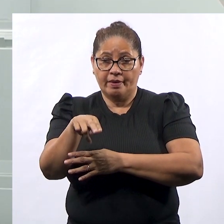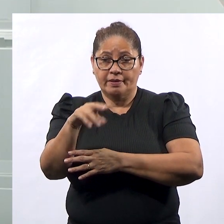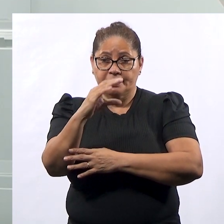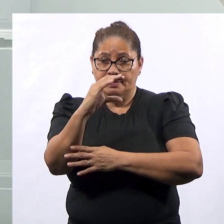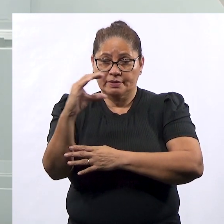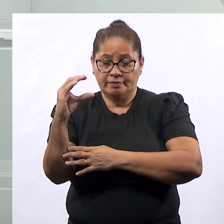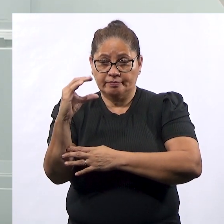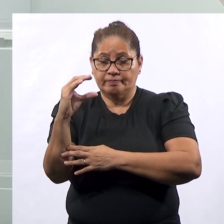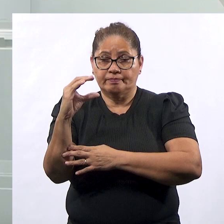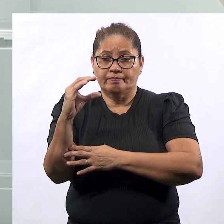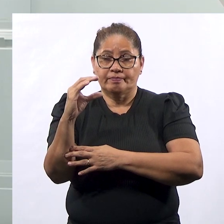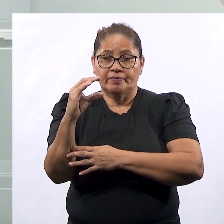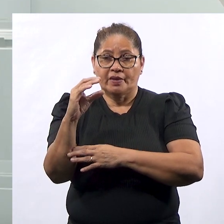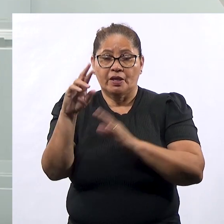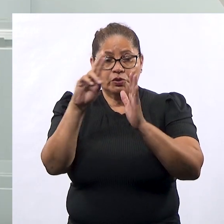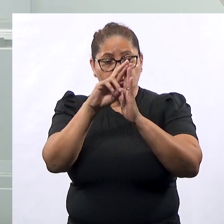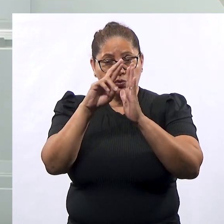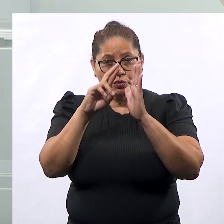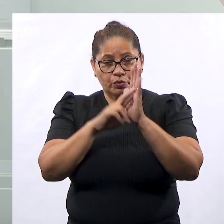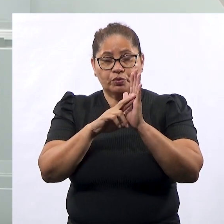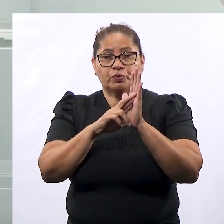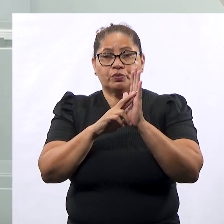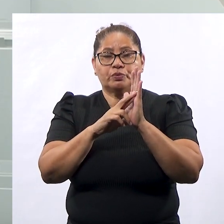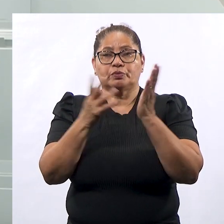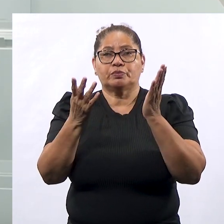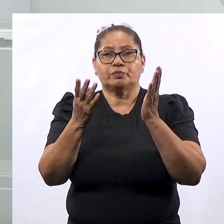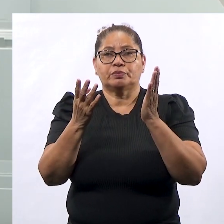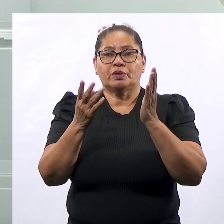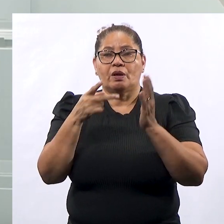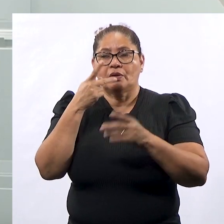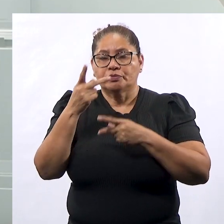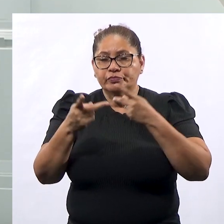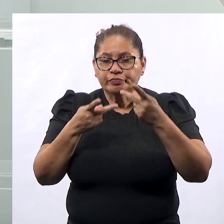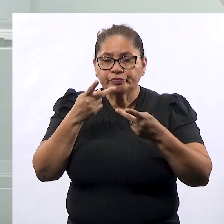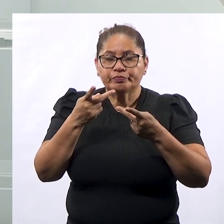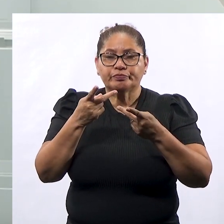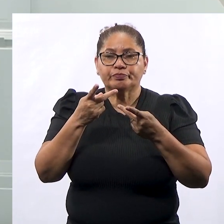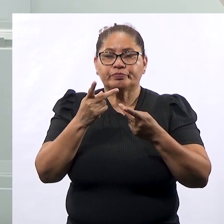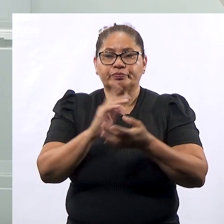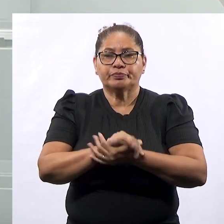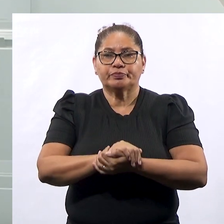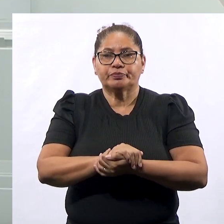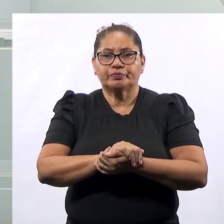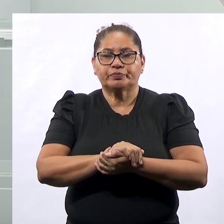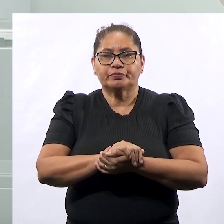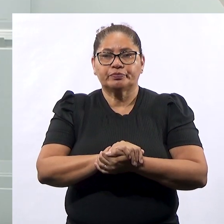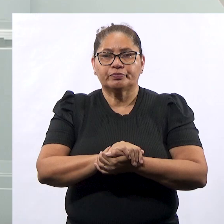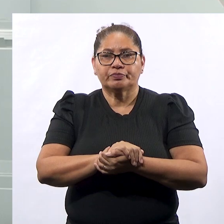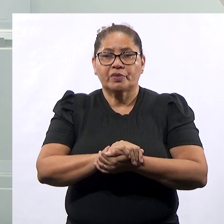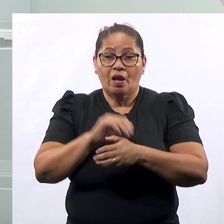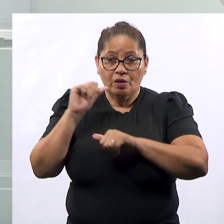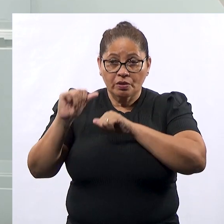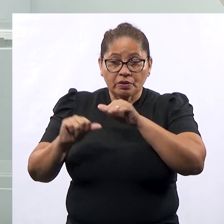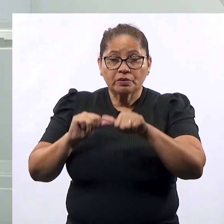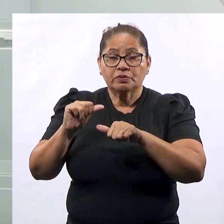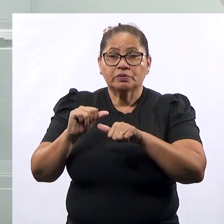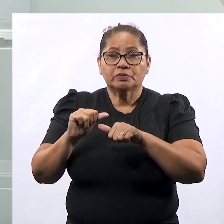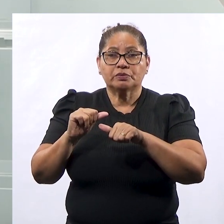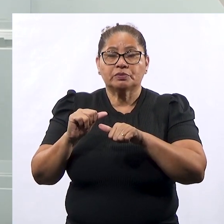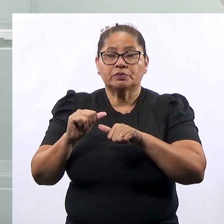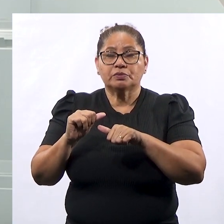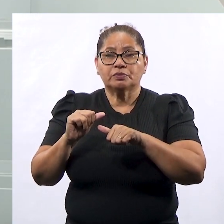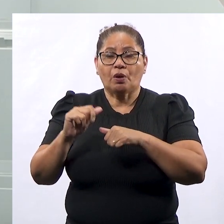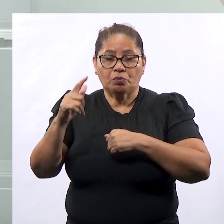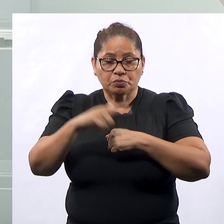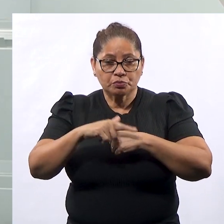determina. Então, esses são critérios e parâmetros, de modo geral, falando aí da